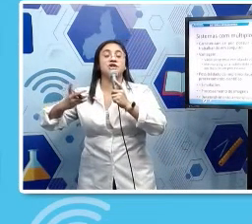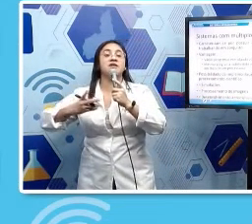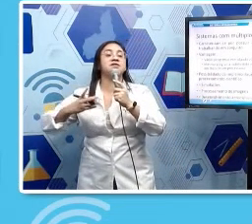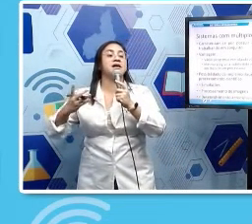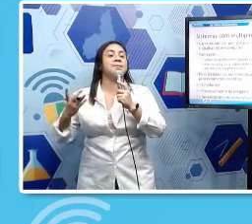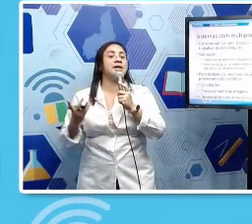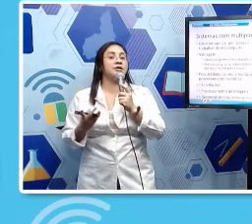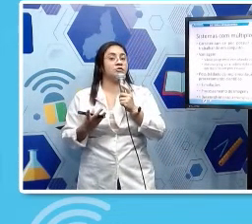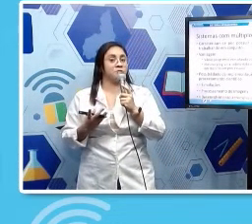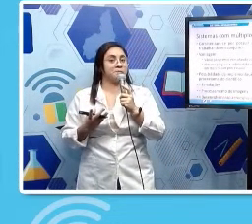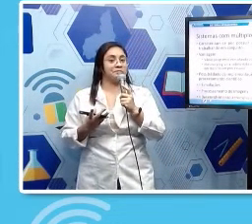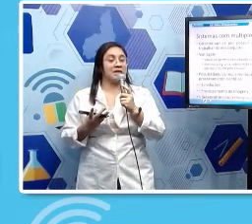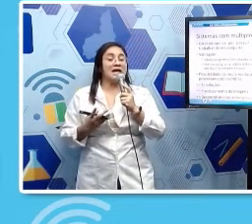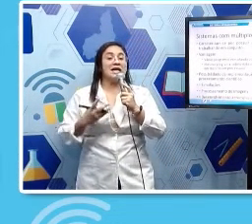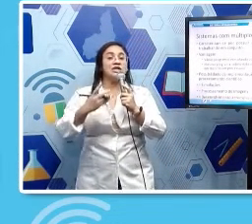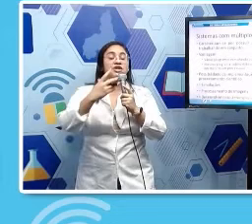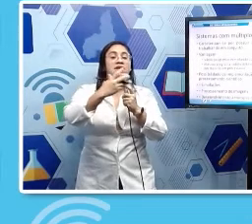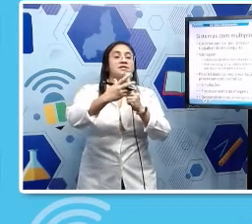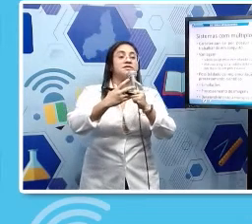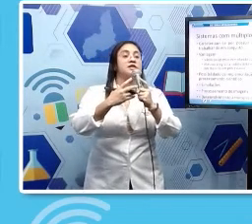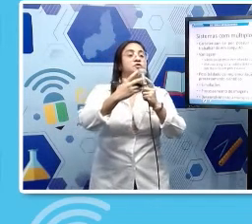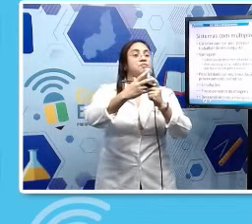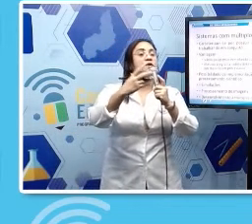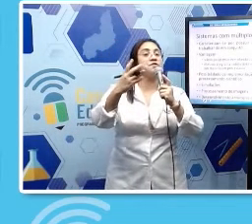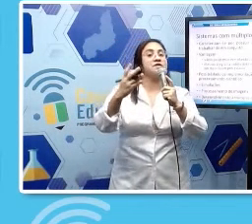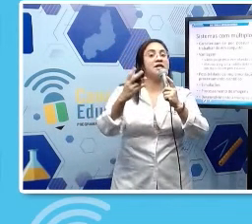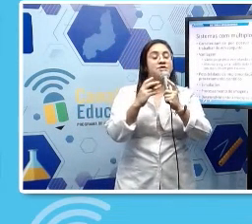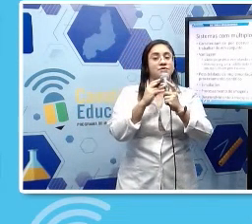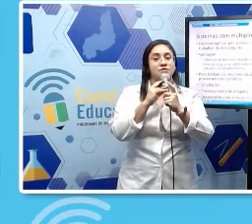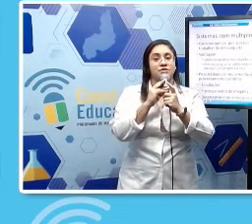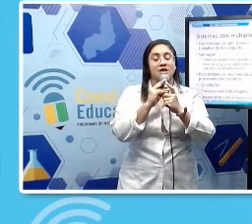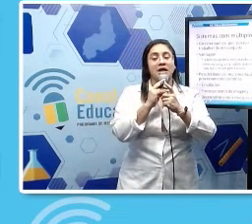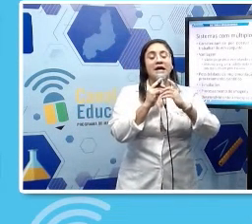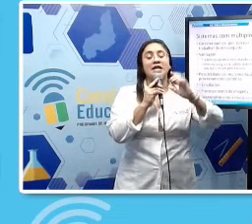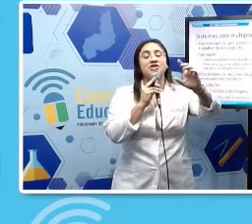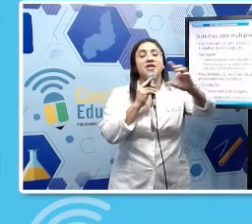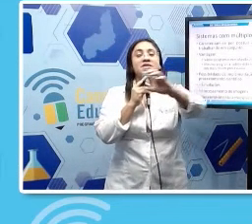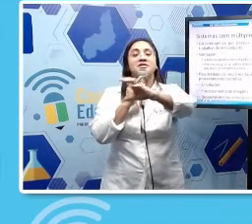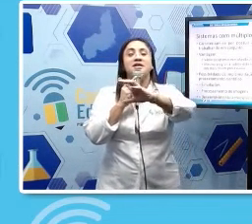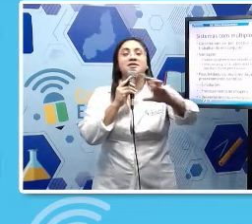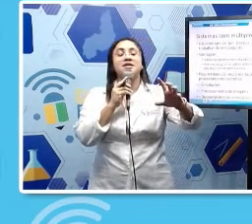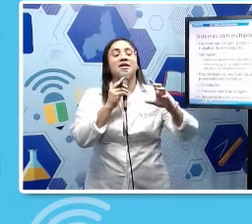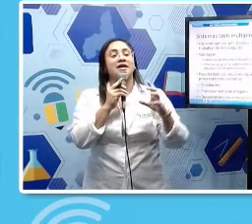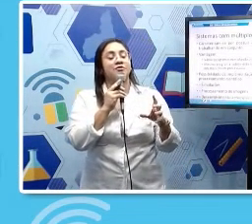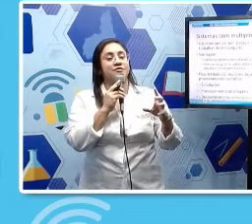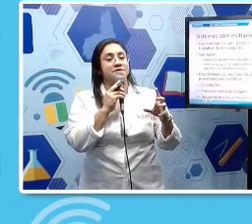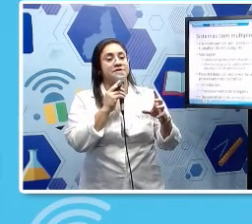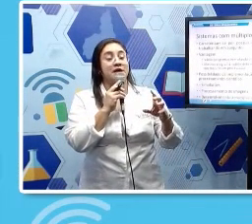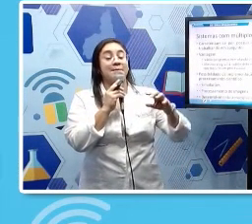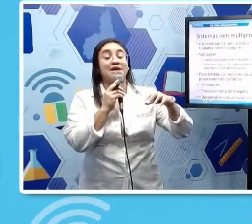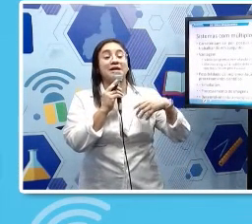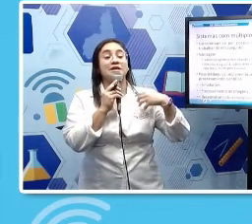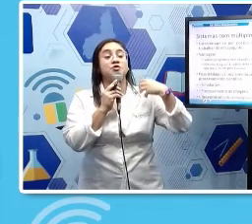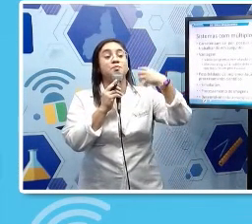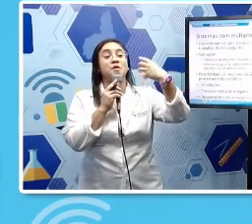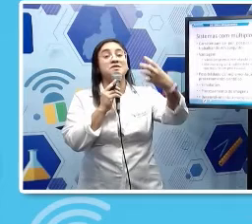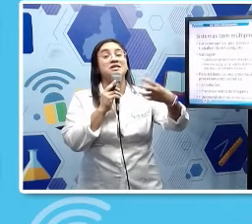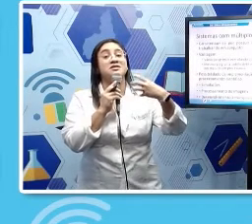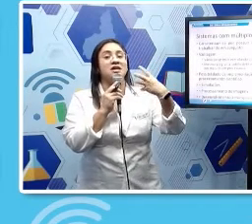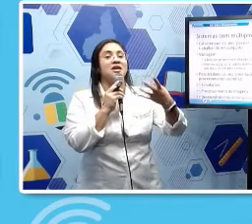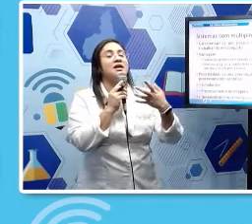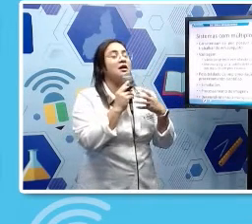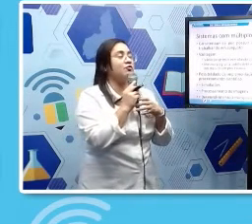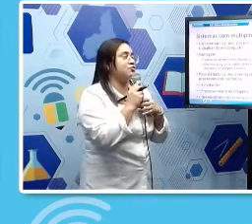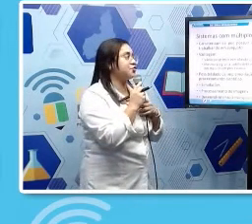fazer esse gerenciamento. Ele gerencia os processos, ele gerencia as tarefas para que isso